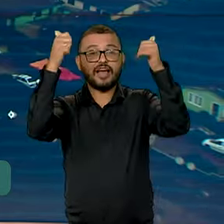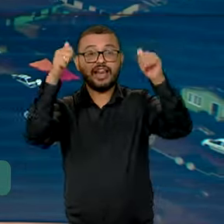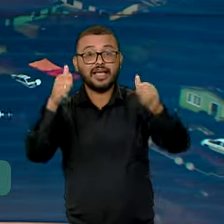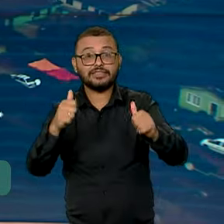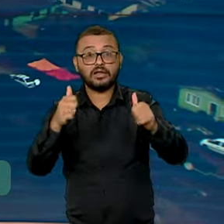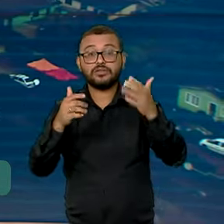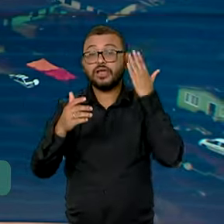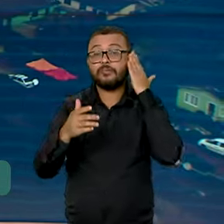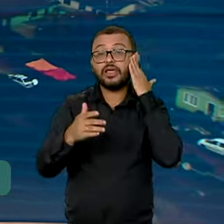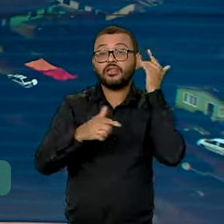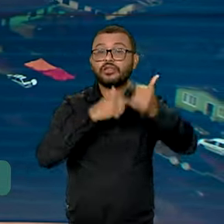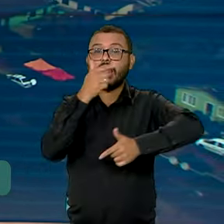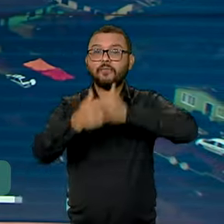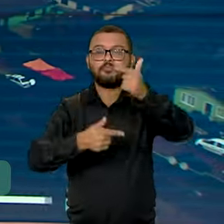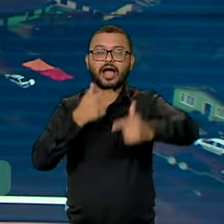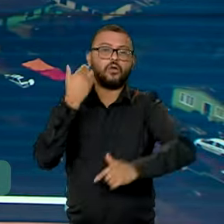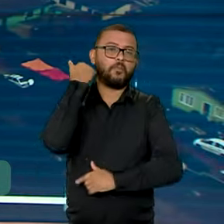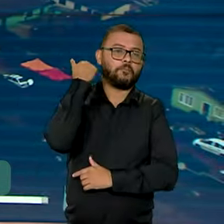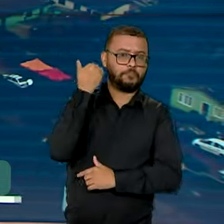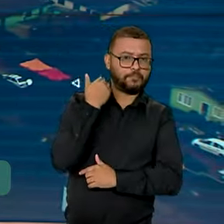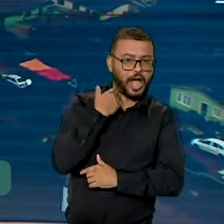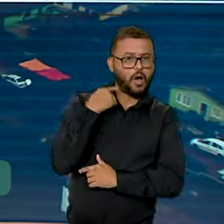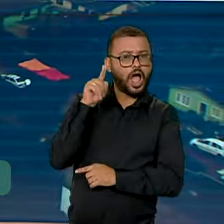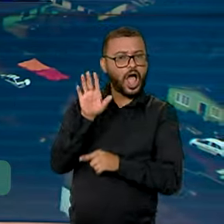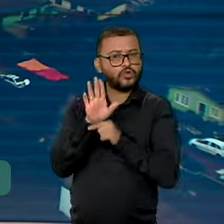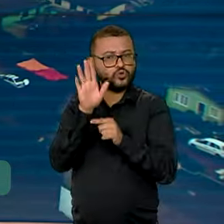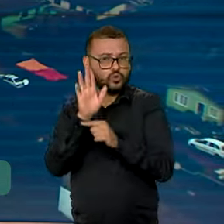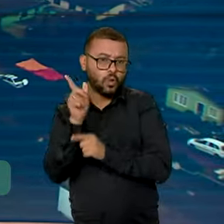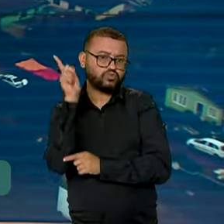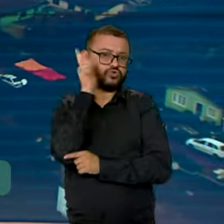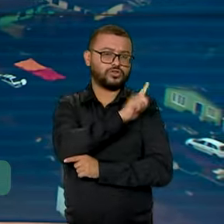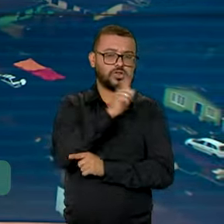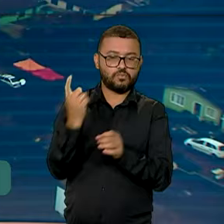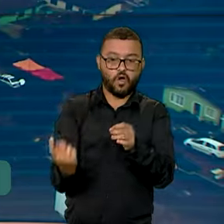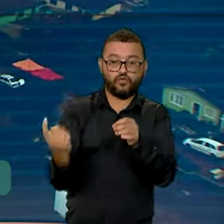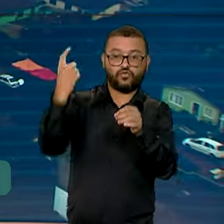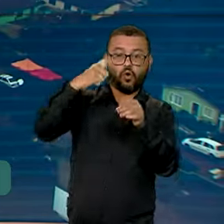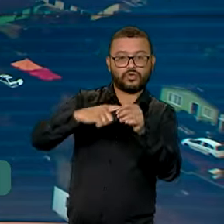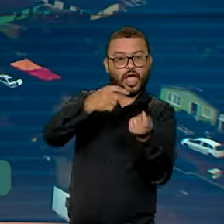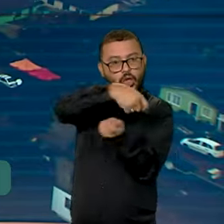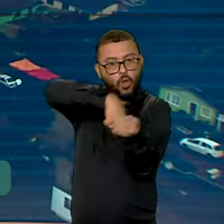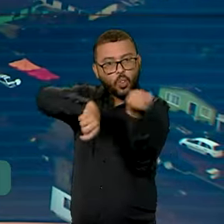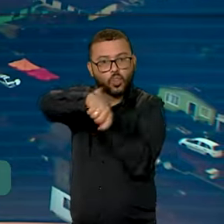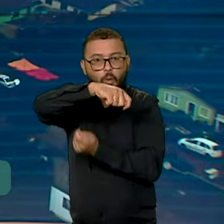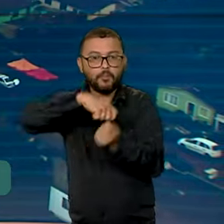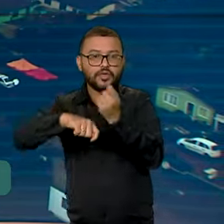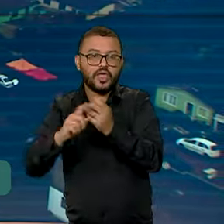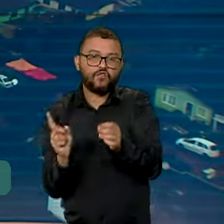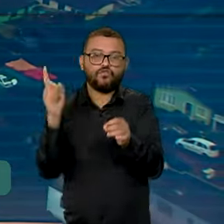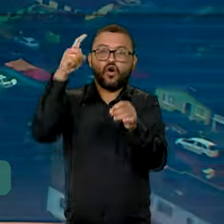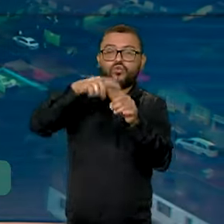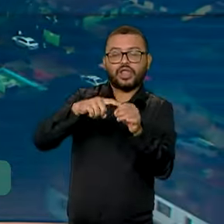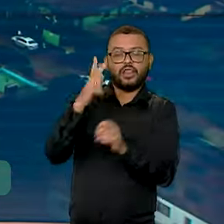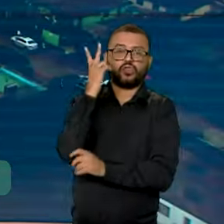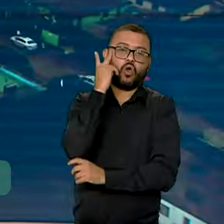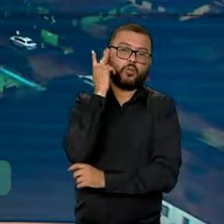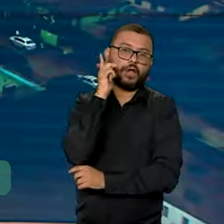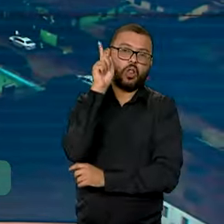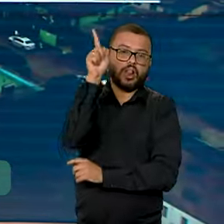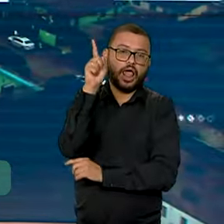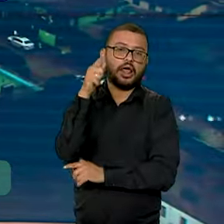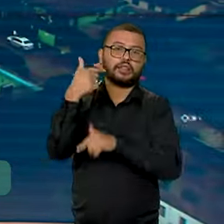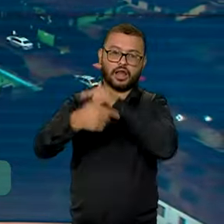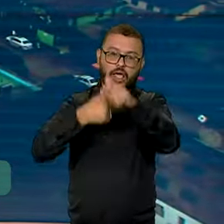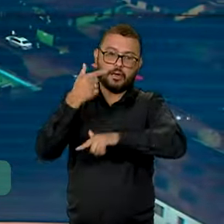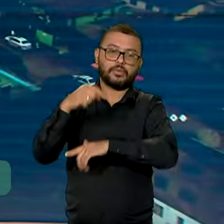como as medidas dessas instituições financeiras estão ajudando a reerguer a economia e restabelecer a normalidade das